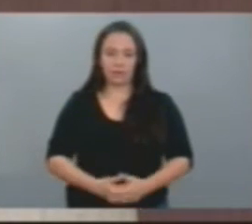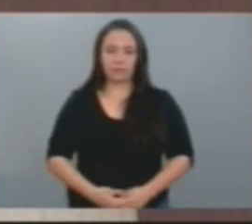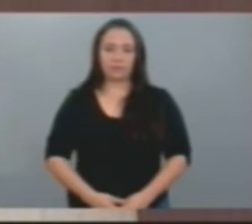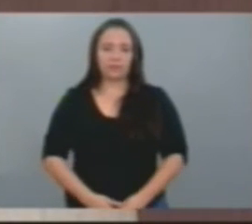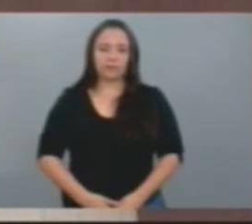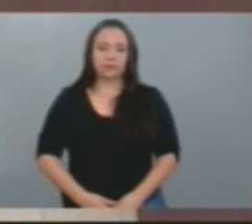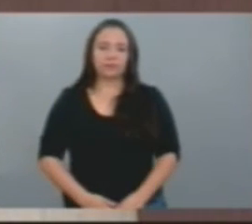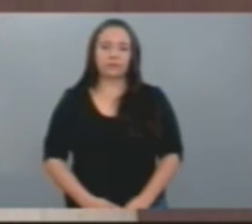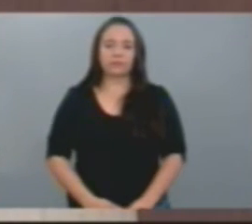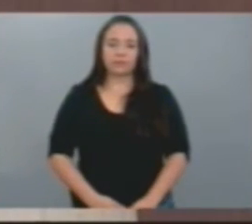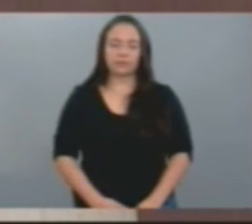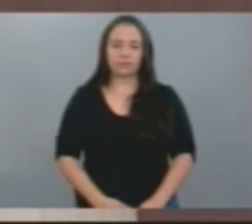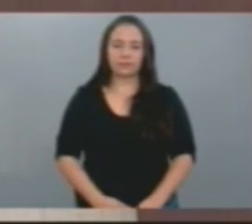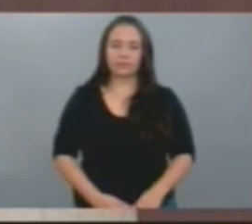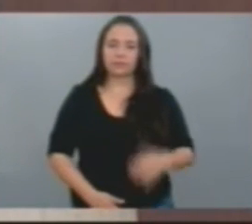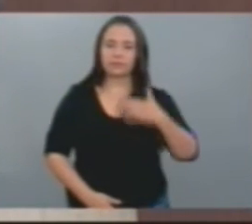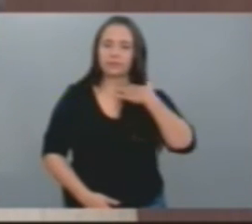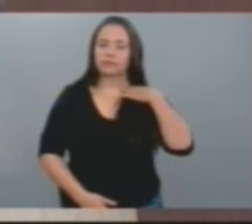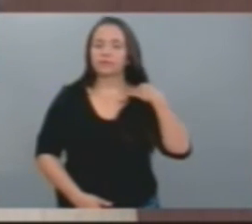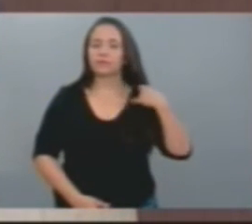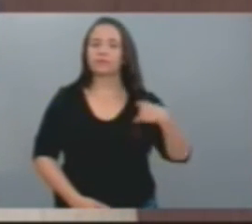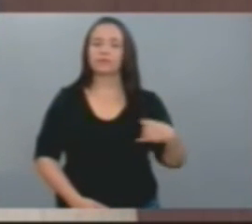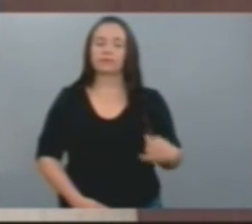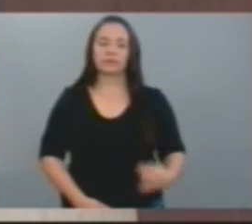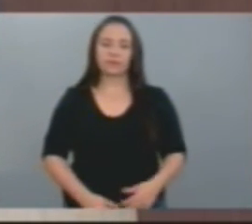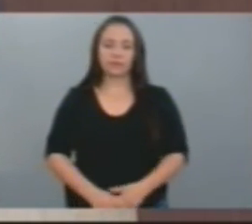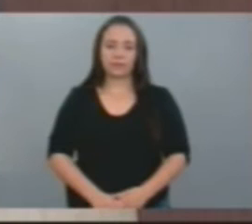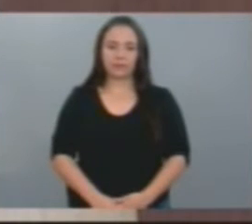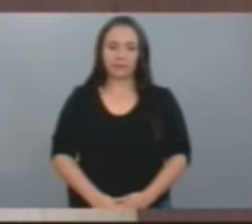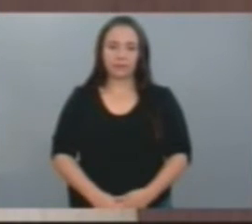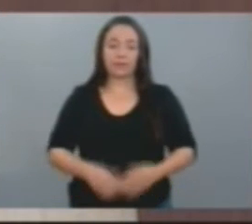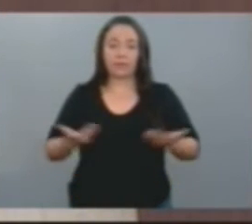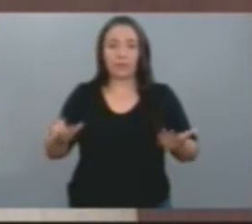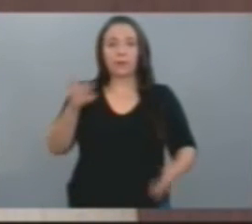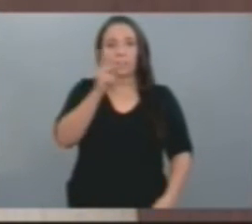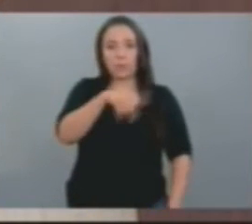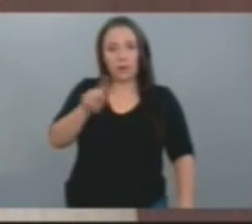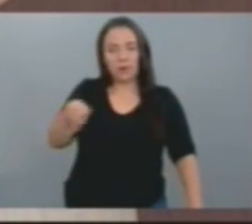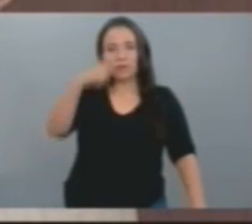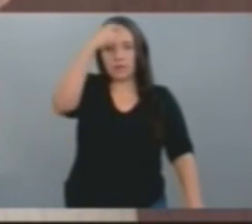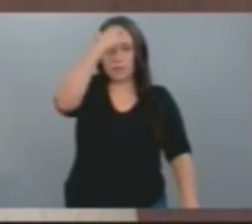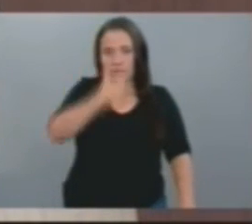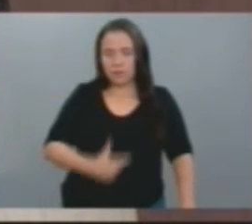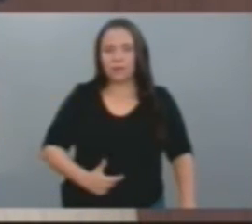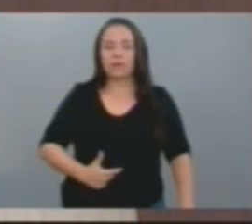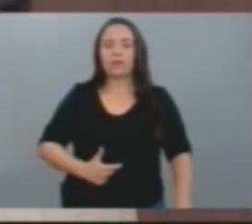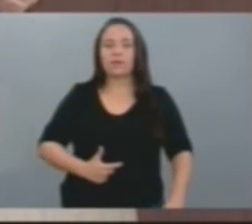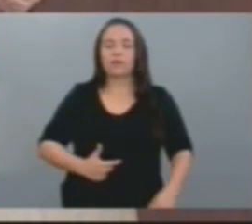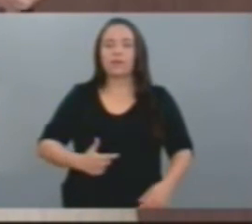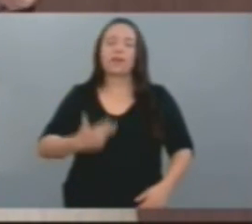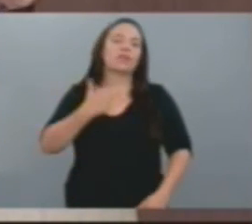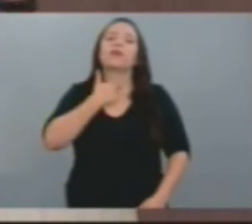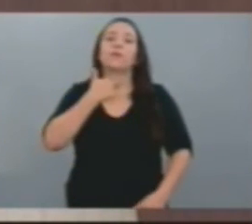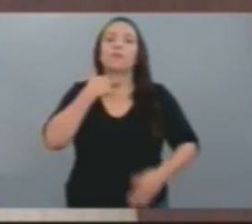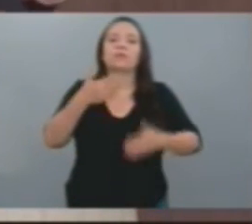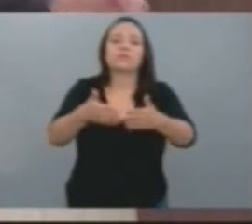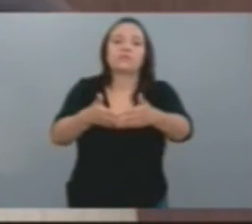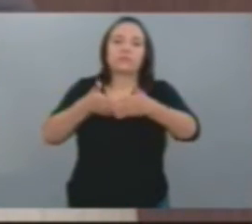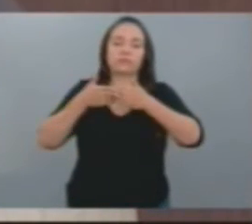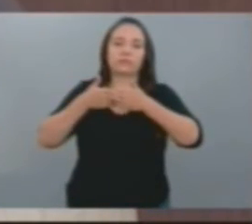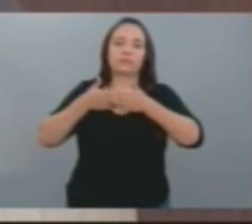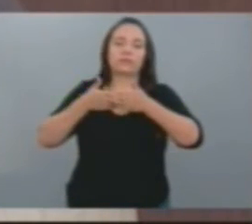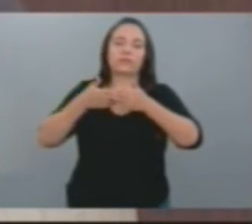prática restringe as possibilidades de um professor ou professora se afastar para